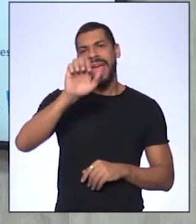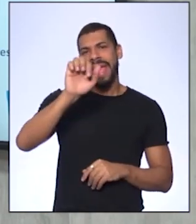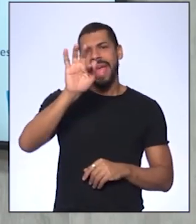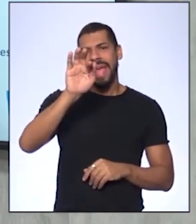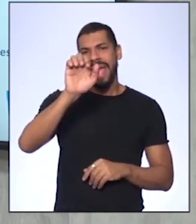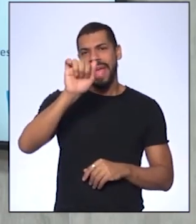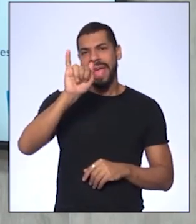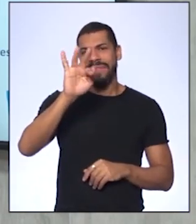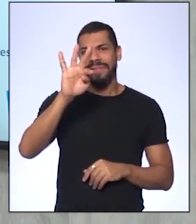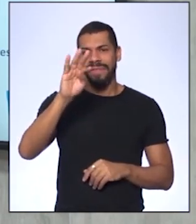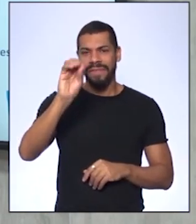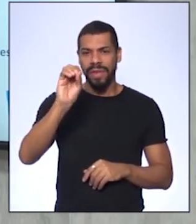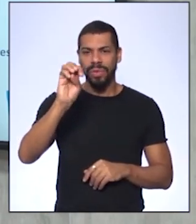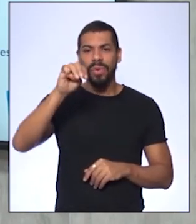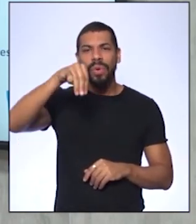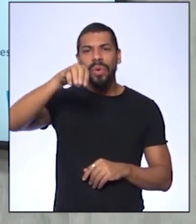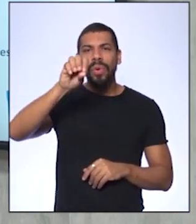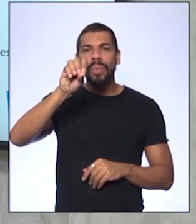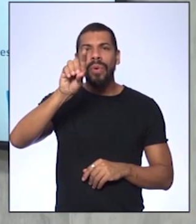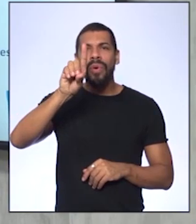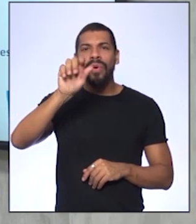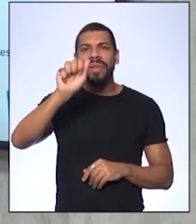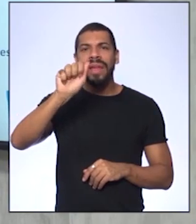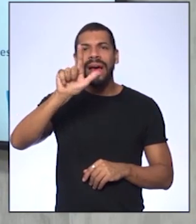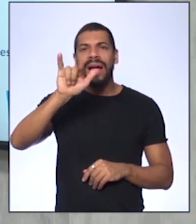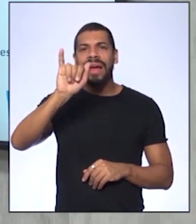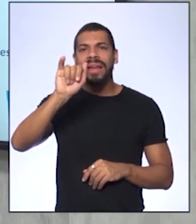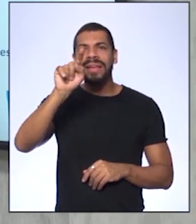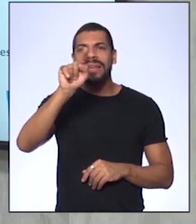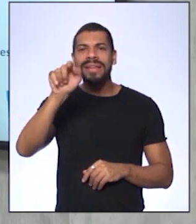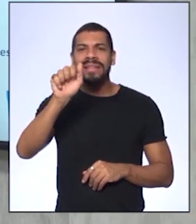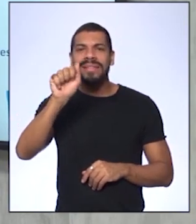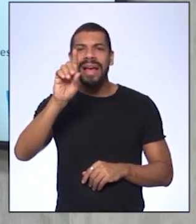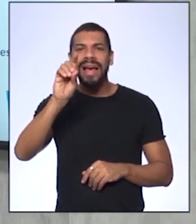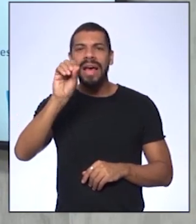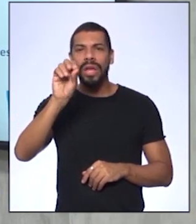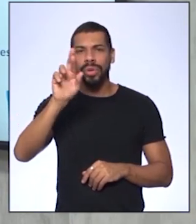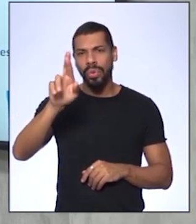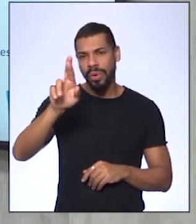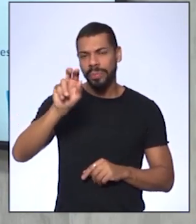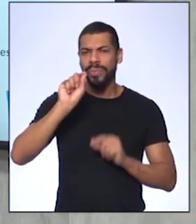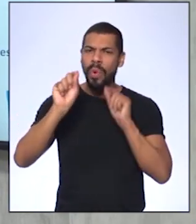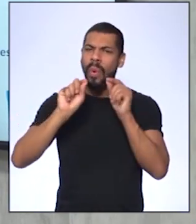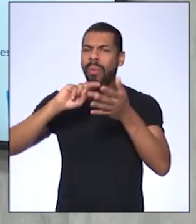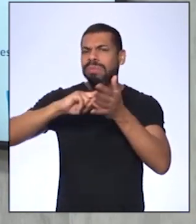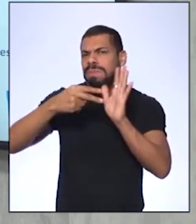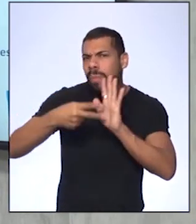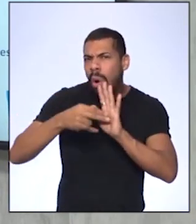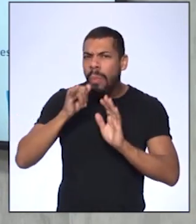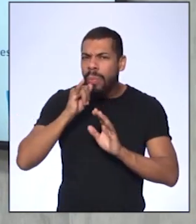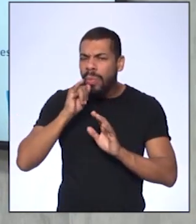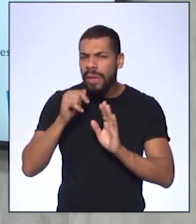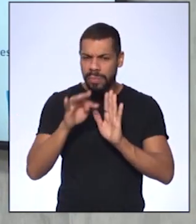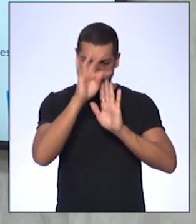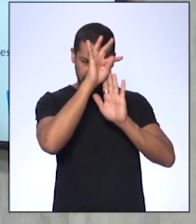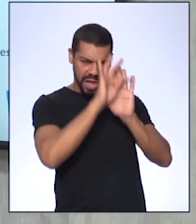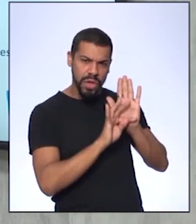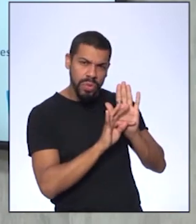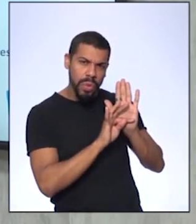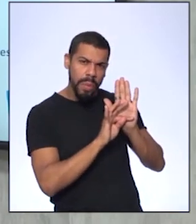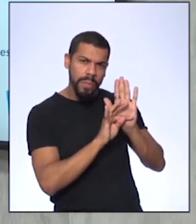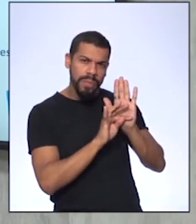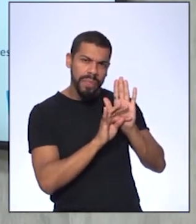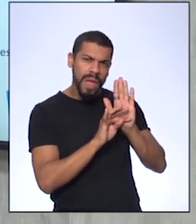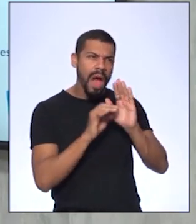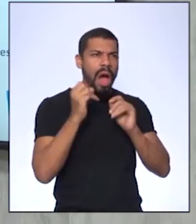um texto totalmente escrito, até em terceira pessoa, mas que deixa transparecer,